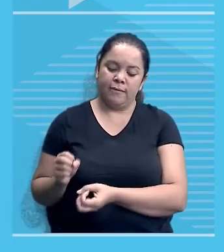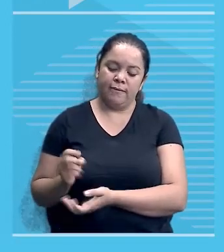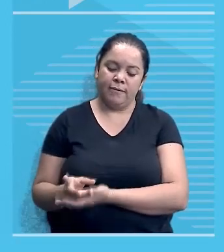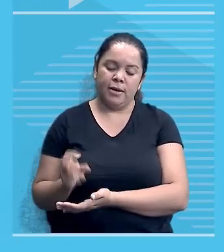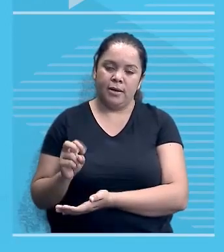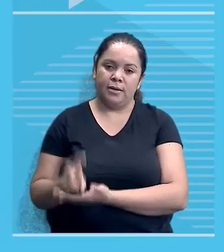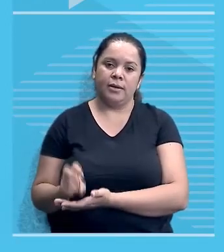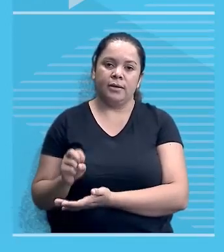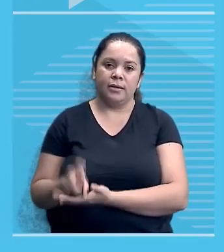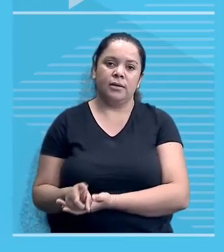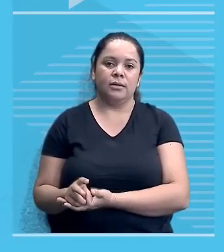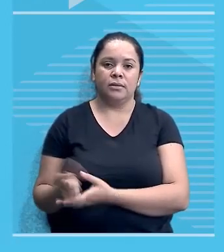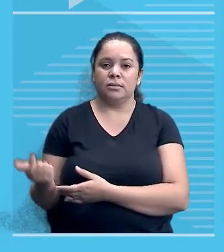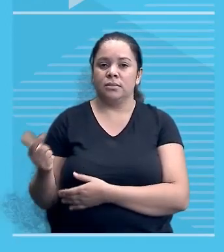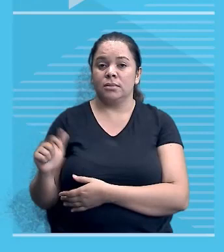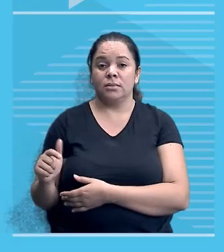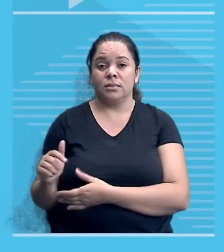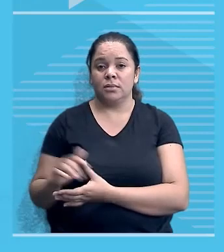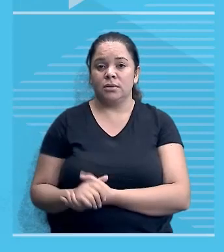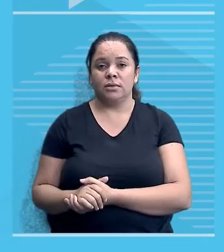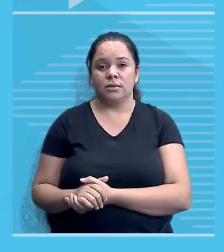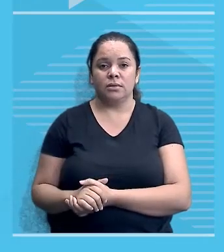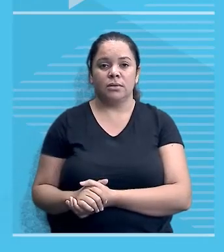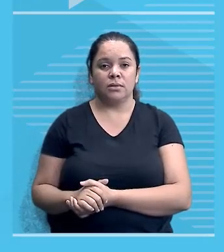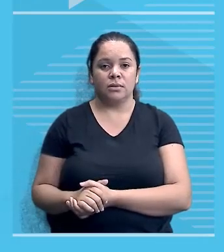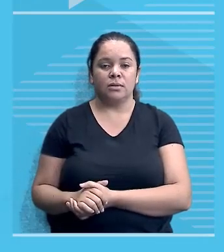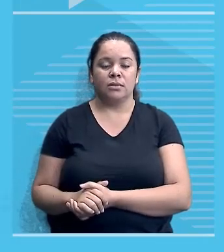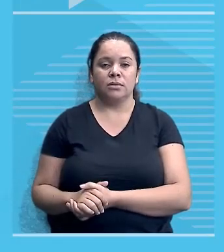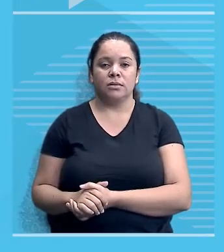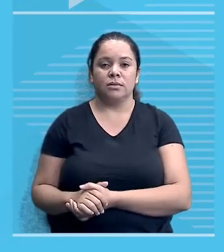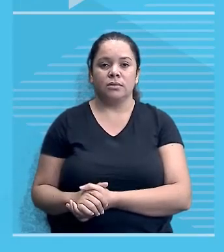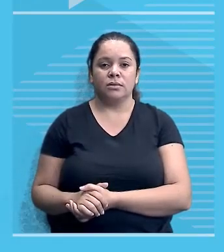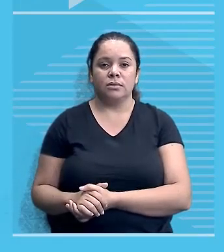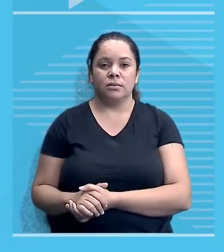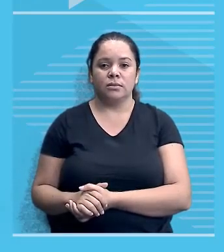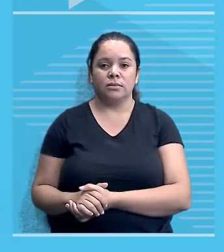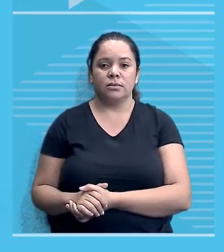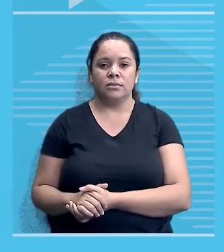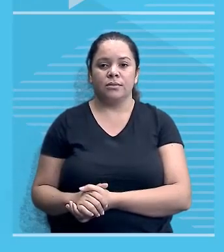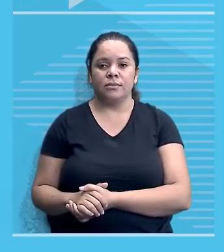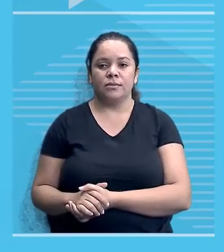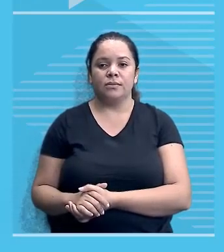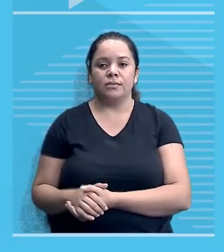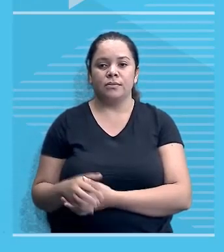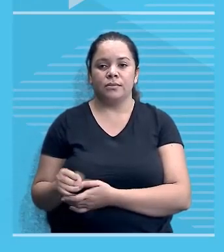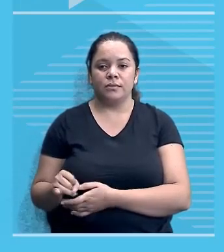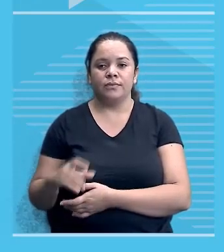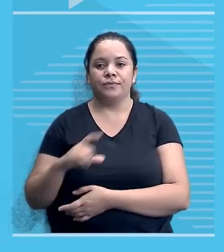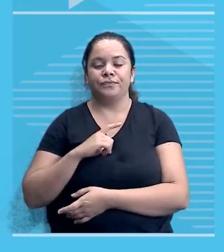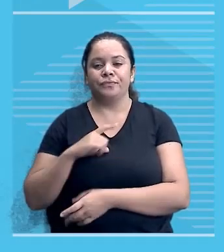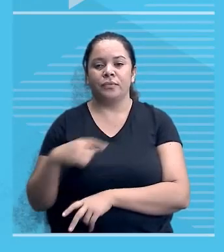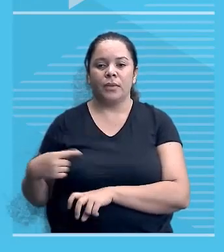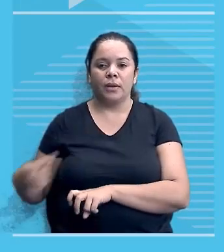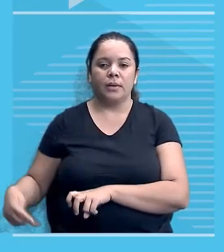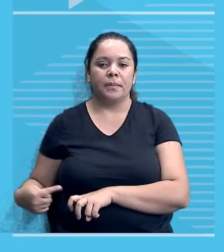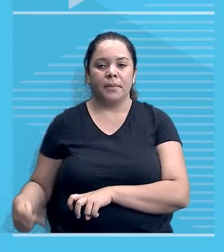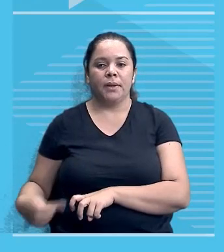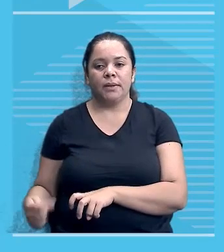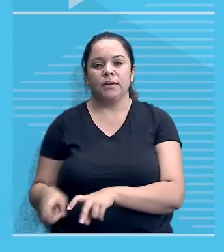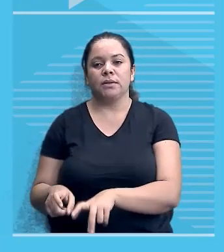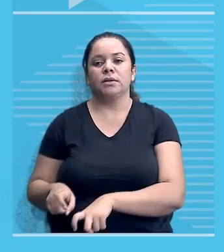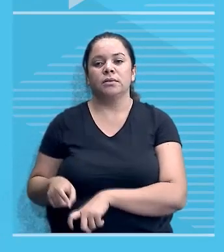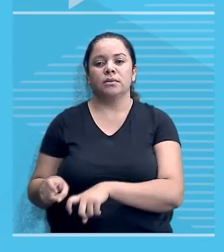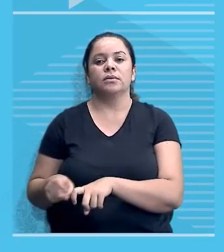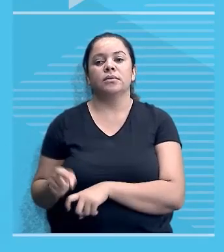rudimentar não é que mecanizando a agricultura não tem emprego de forma alguma não vai ter emprego só que o emprego que aparece